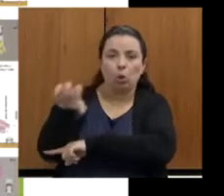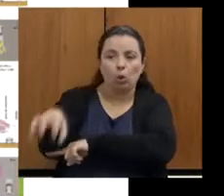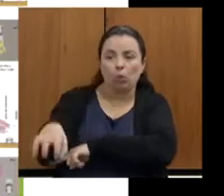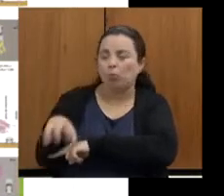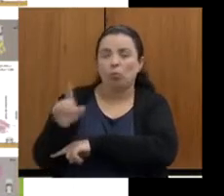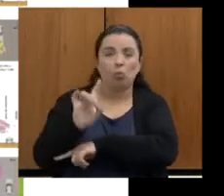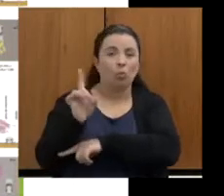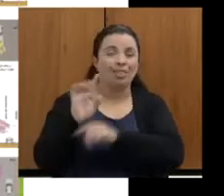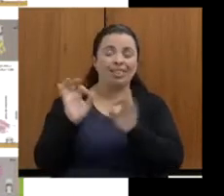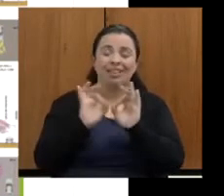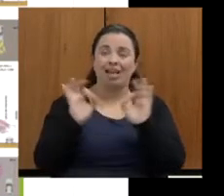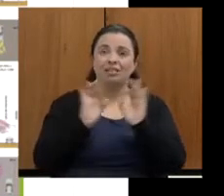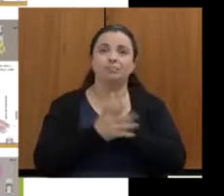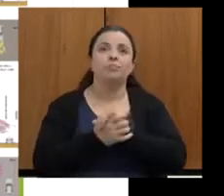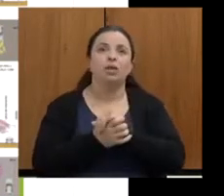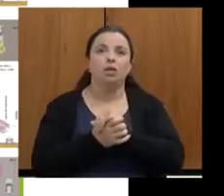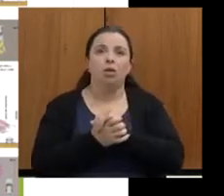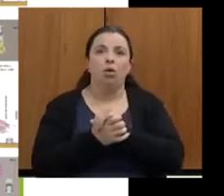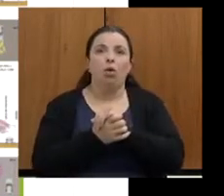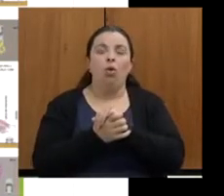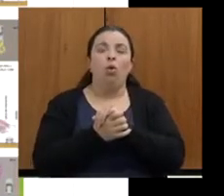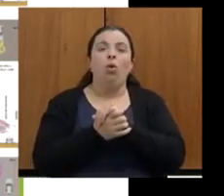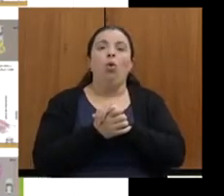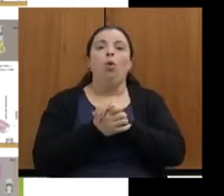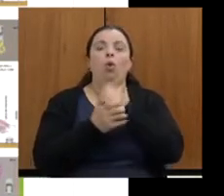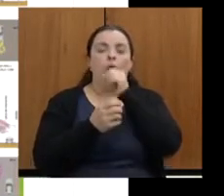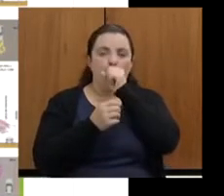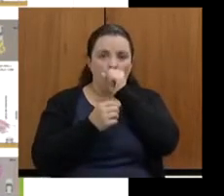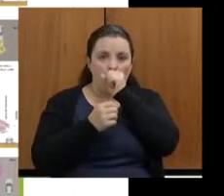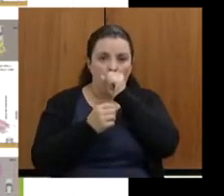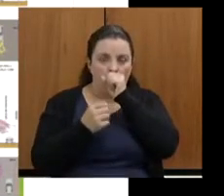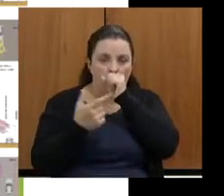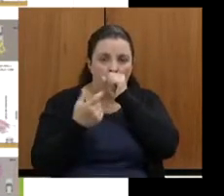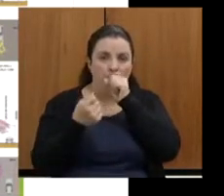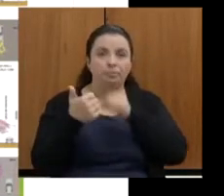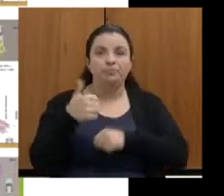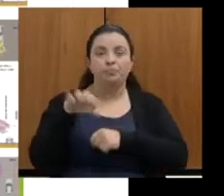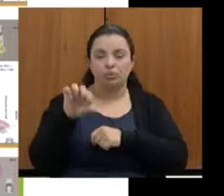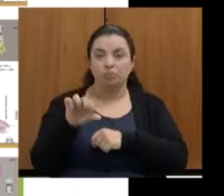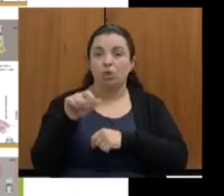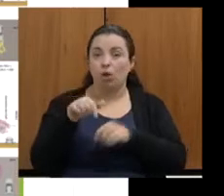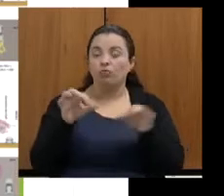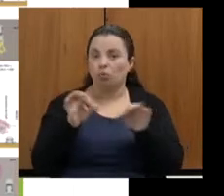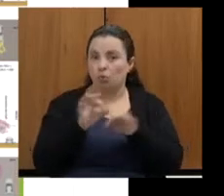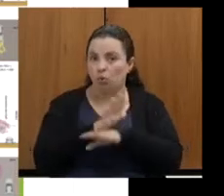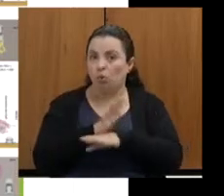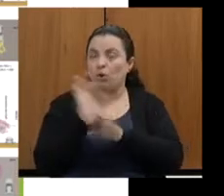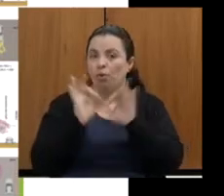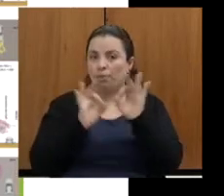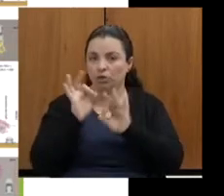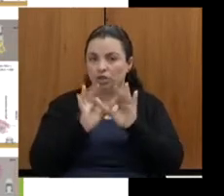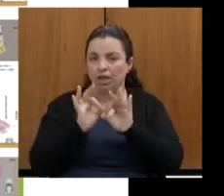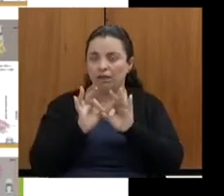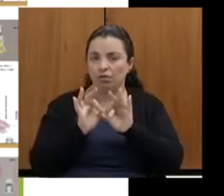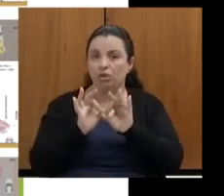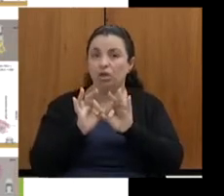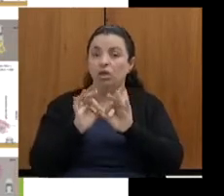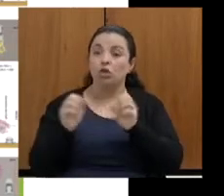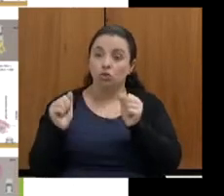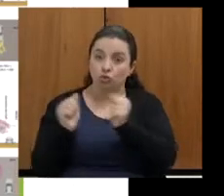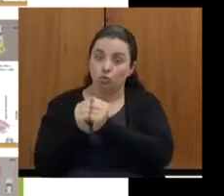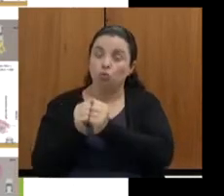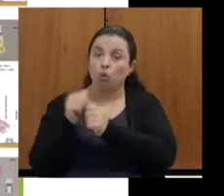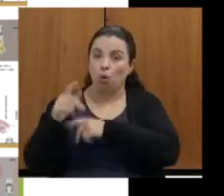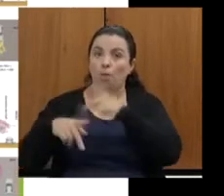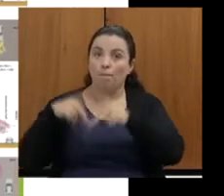então 2019 foi o ano que a gente concluiu ontem projeto excelente projeto que foi feito pelo povo né o que a gente fez como grupo de pesquisa como